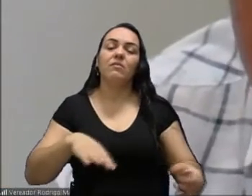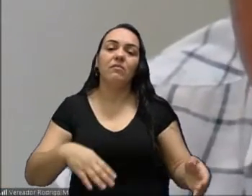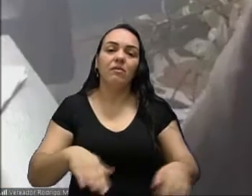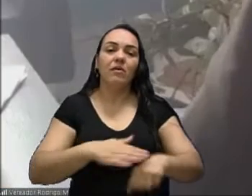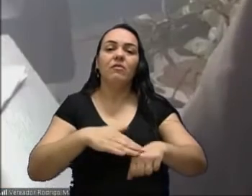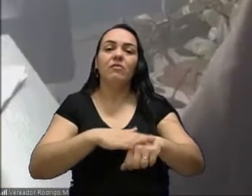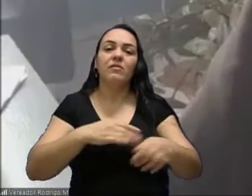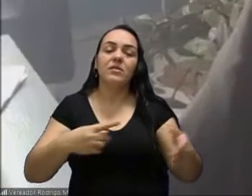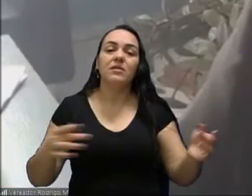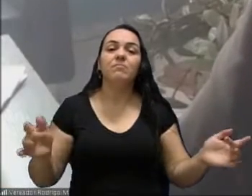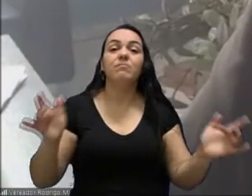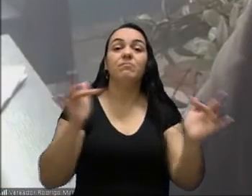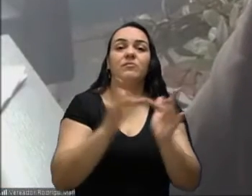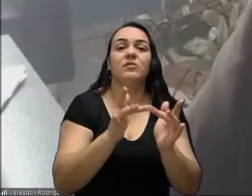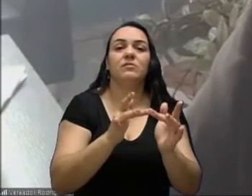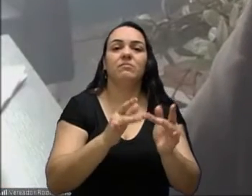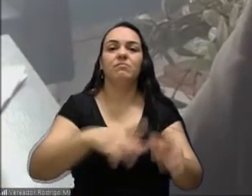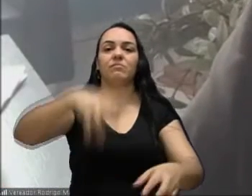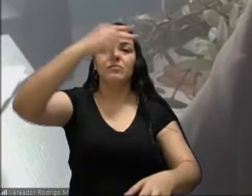Então,